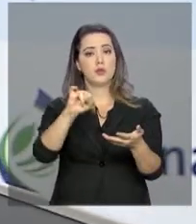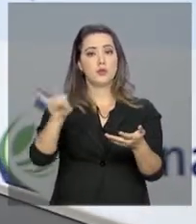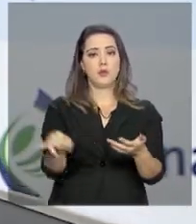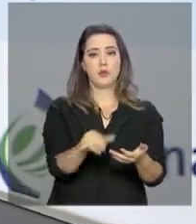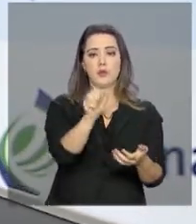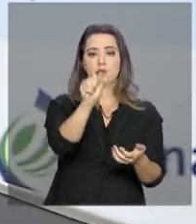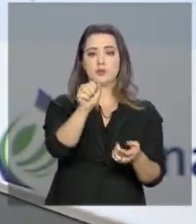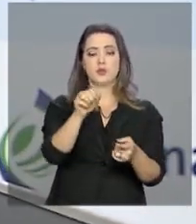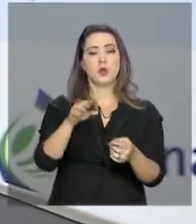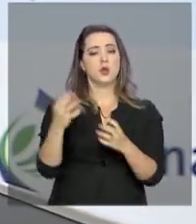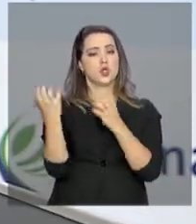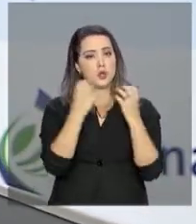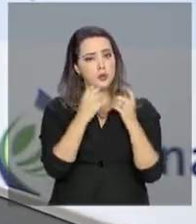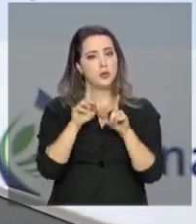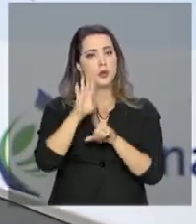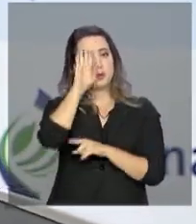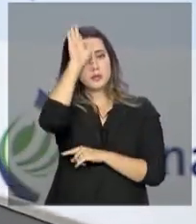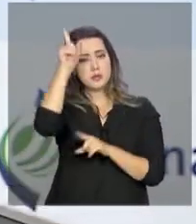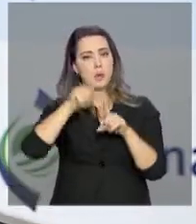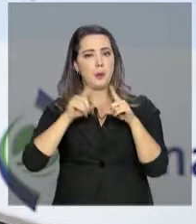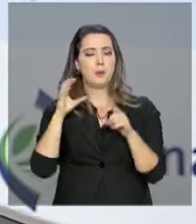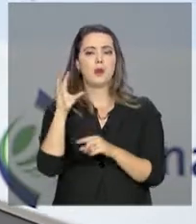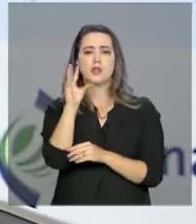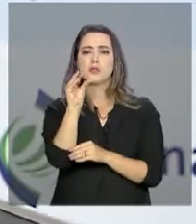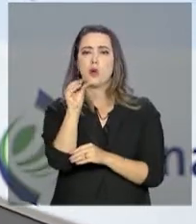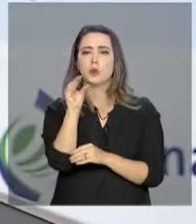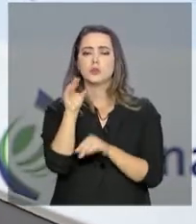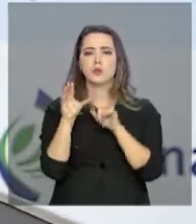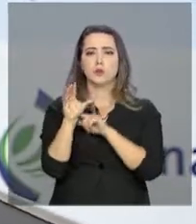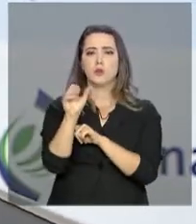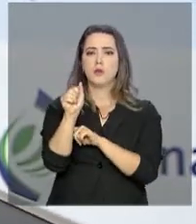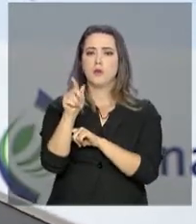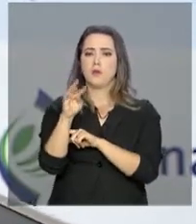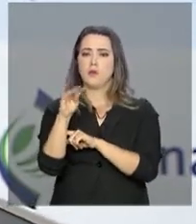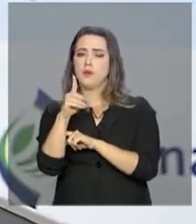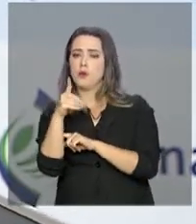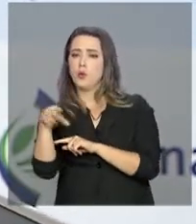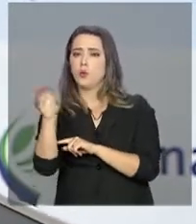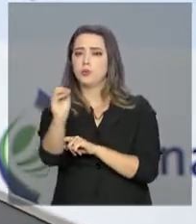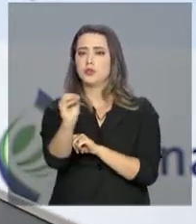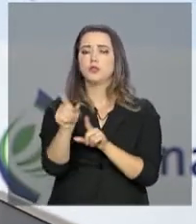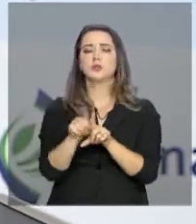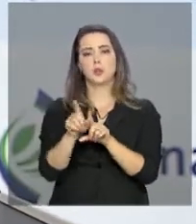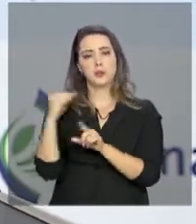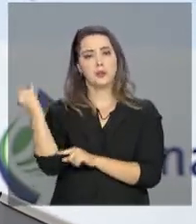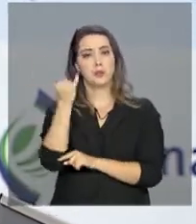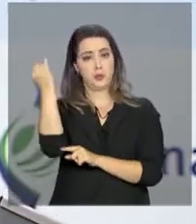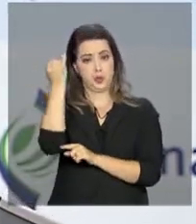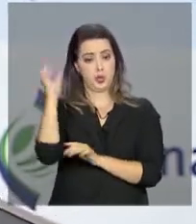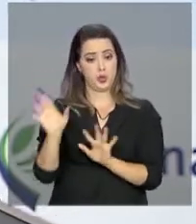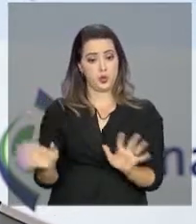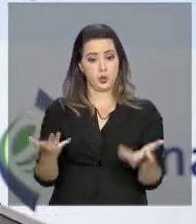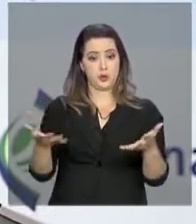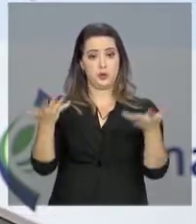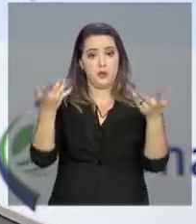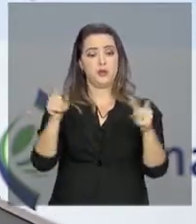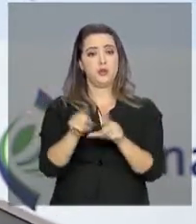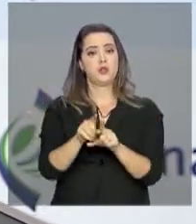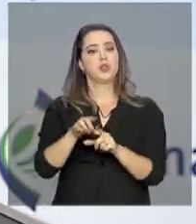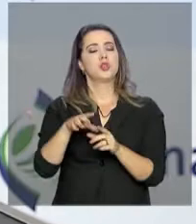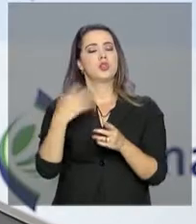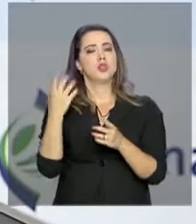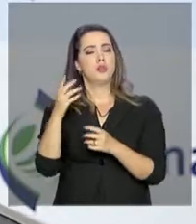são as principais, mas o algodão também teve aumento na produção, expressivo inclusive. Outras culturas de menor produção, como girassol e sorgo